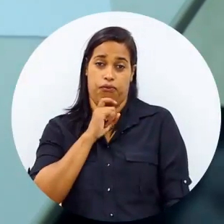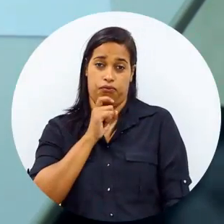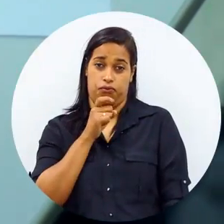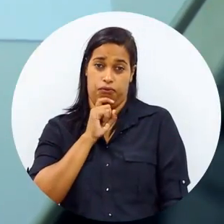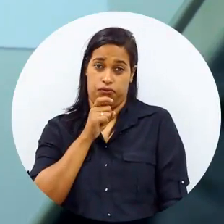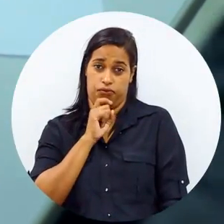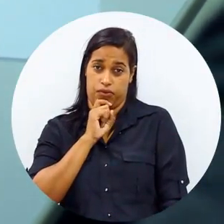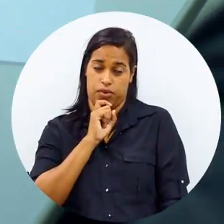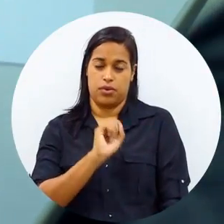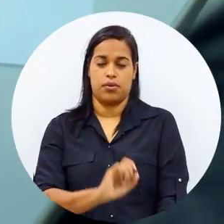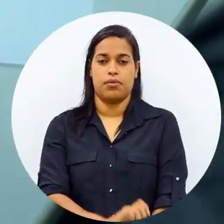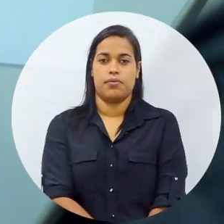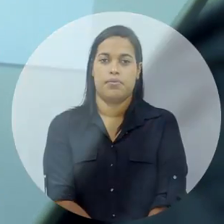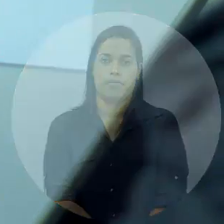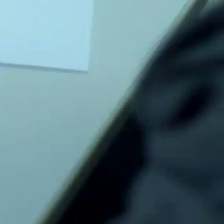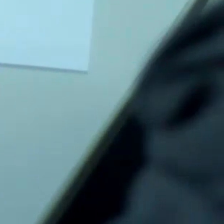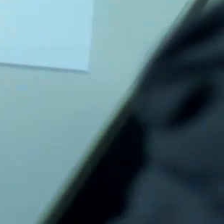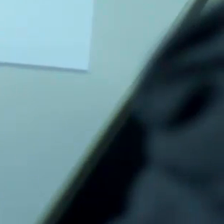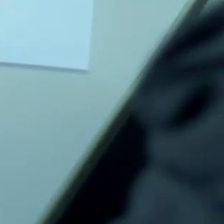Um tom frio.